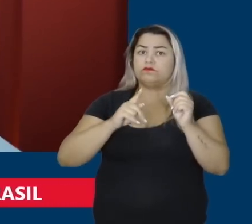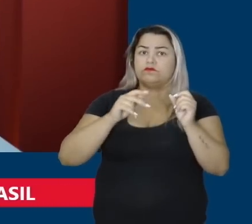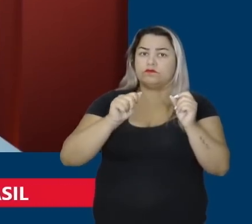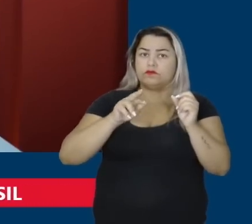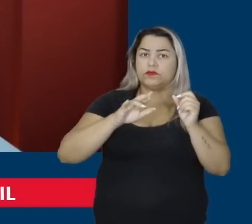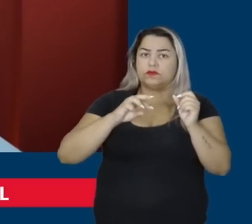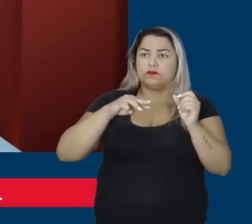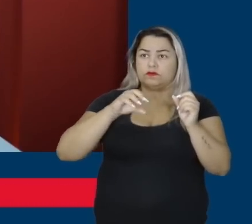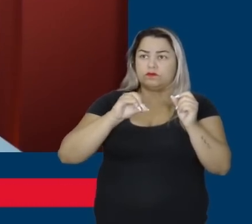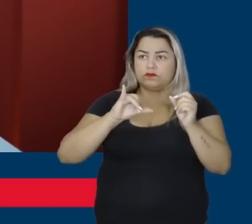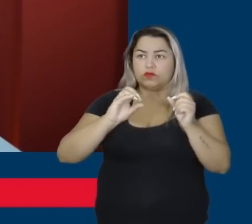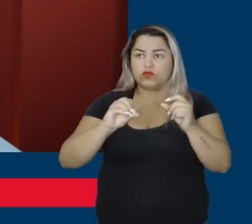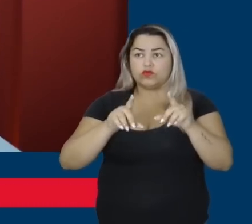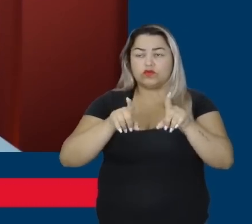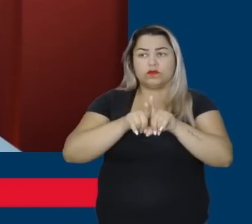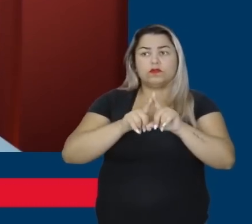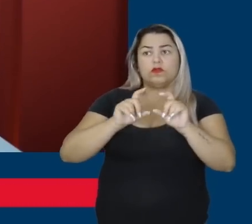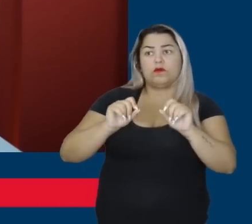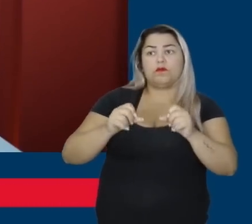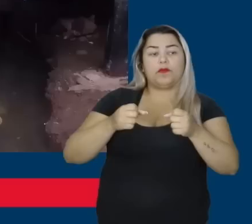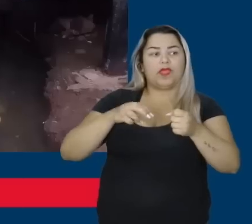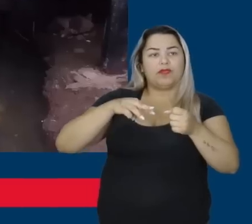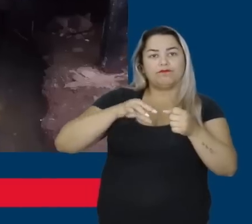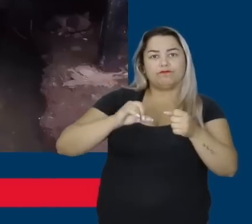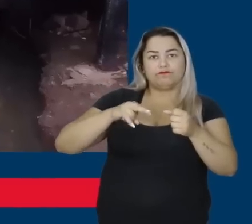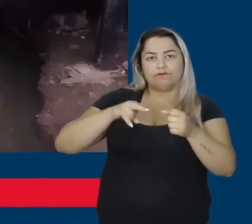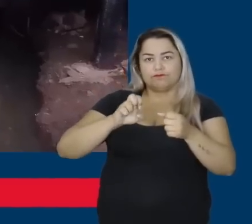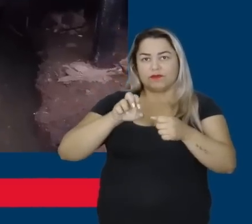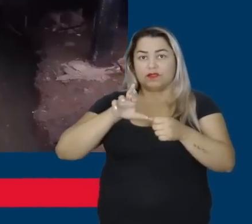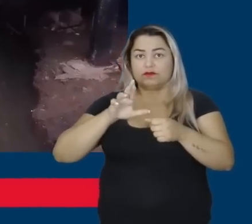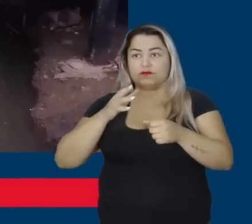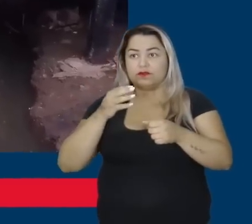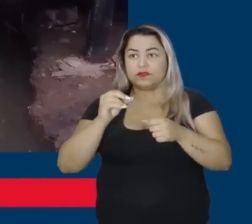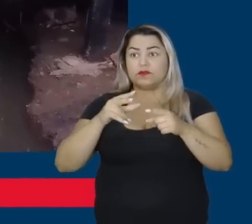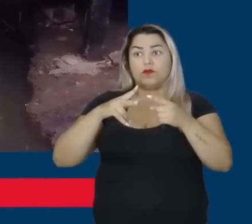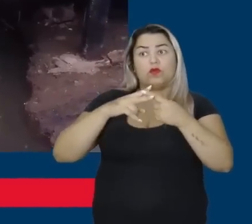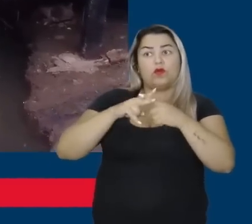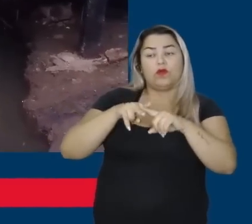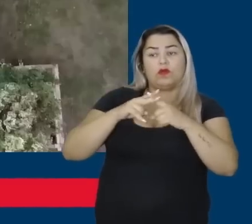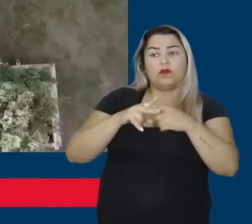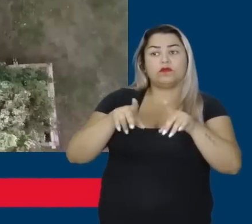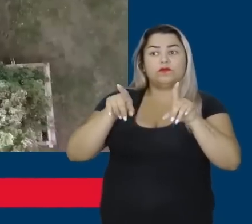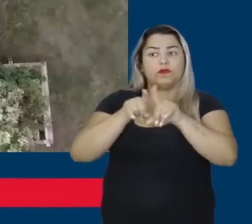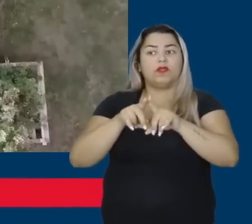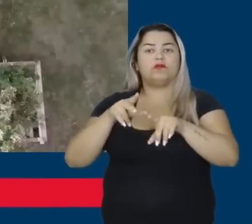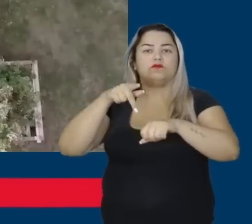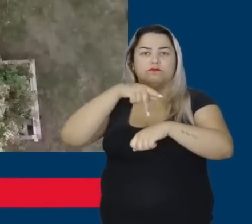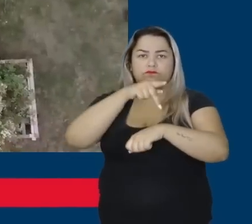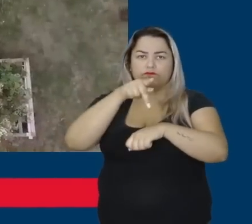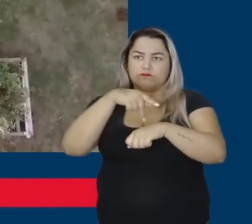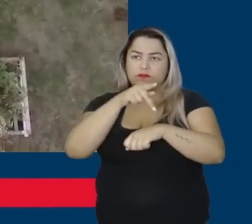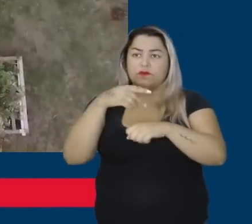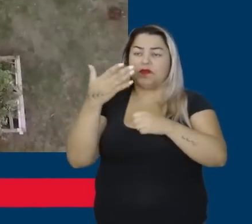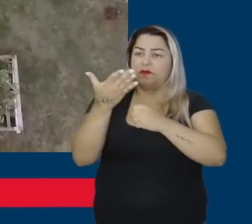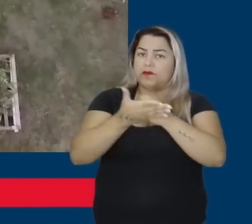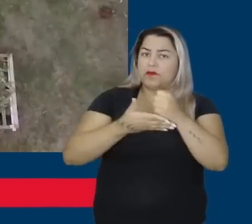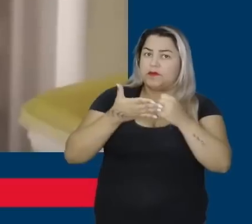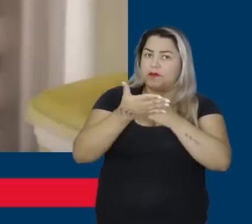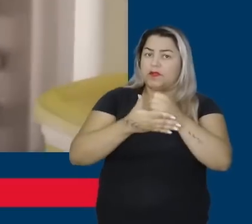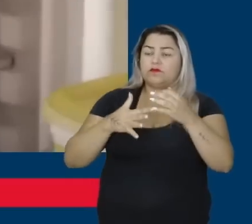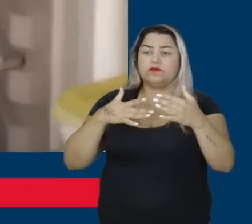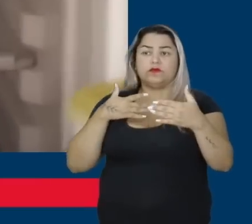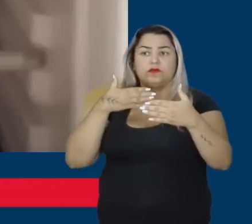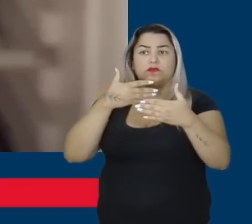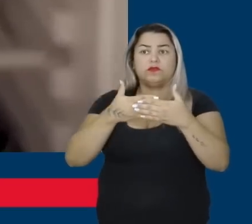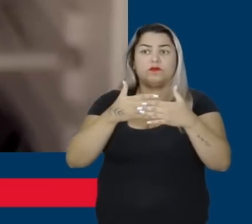a tributação de jogos, mineração e importação. A correção das injustiças tributárias no país é uma condição básica para avançar na